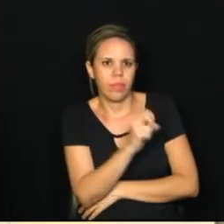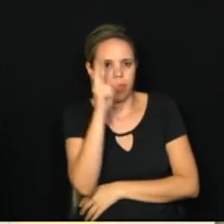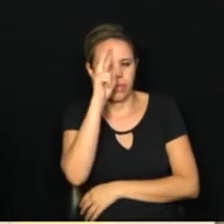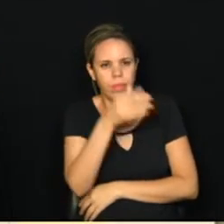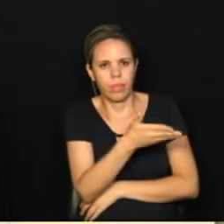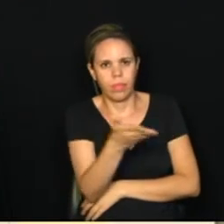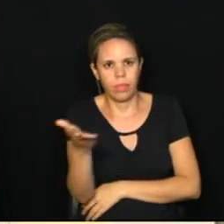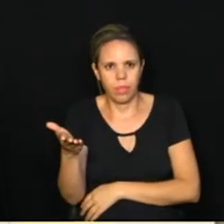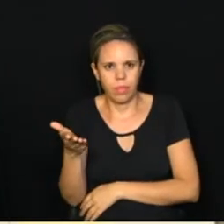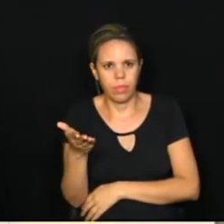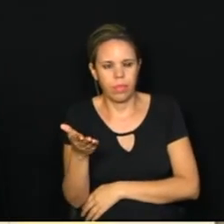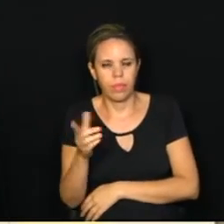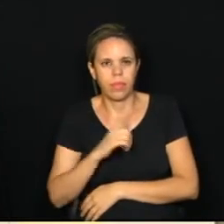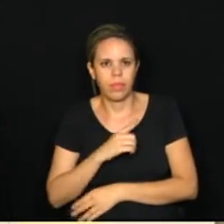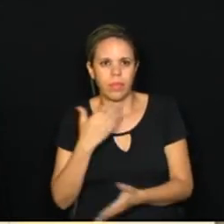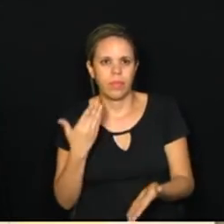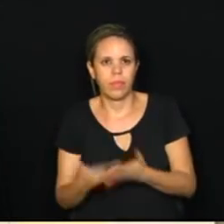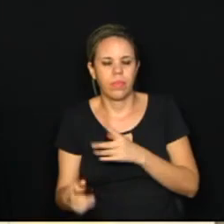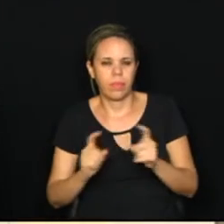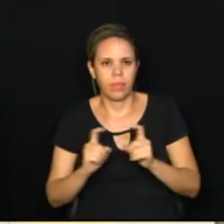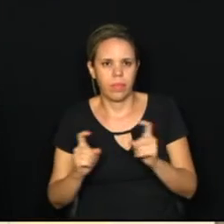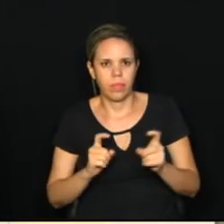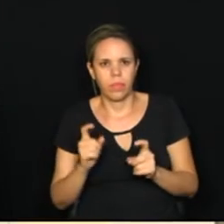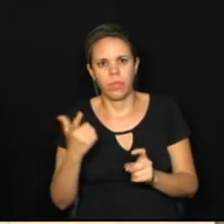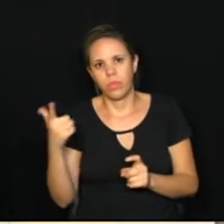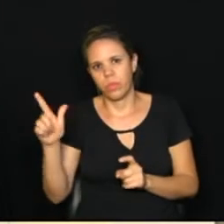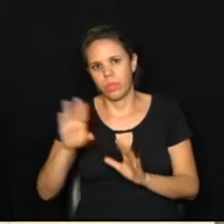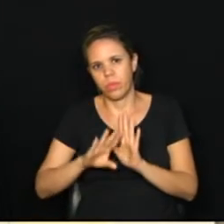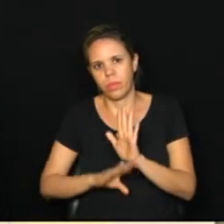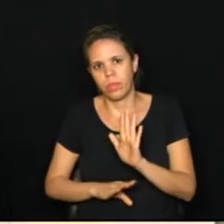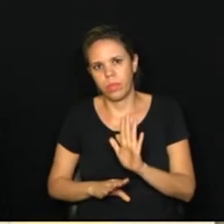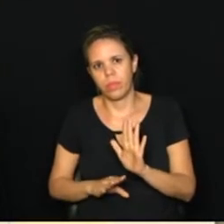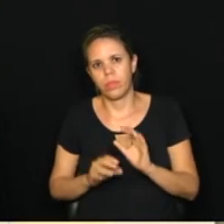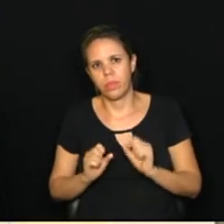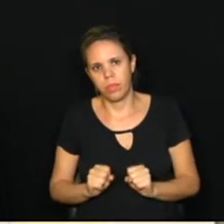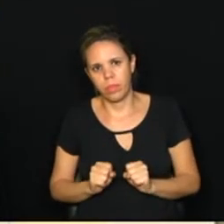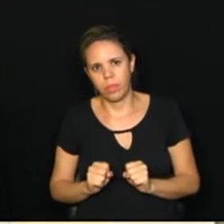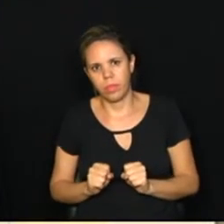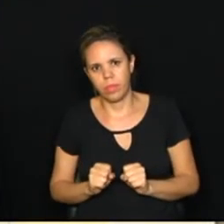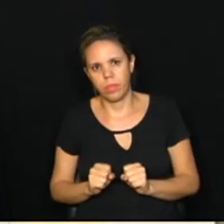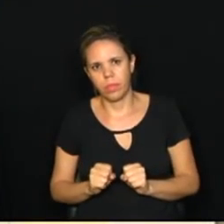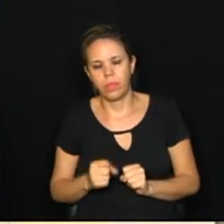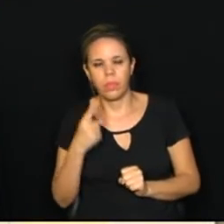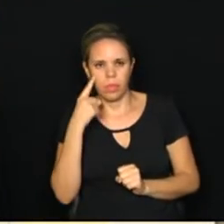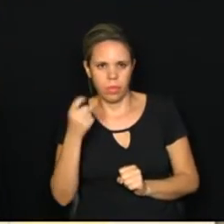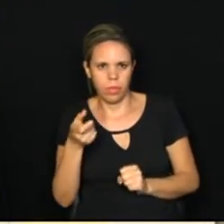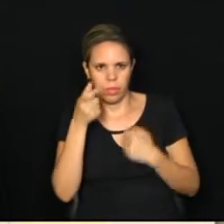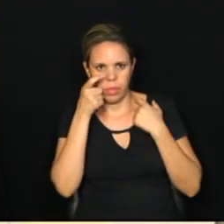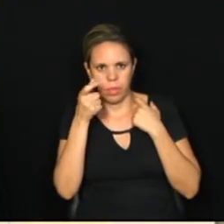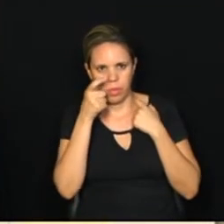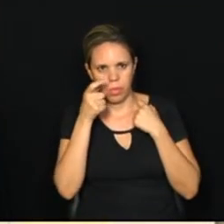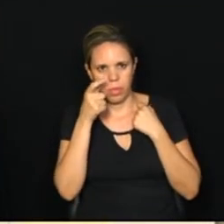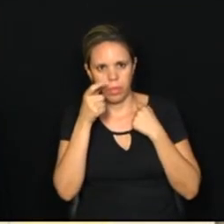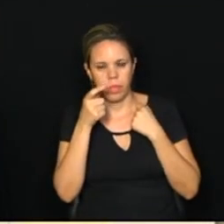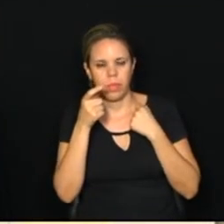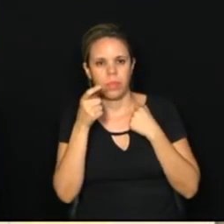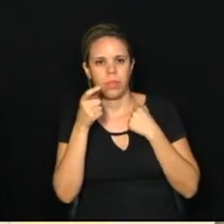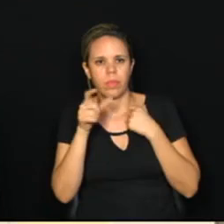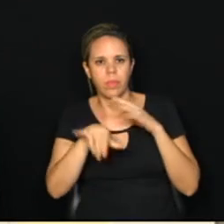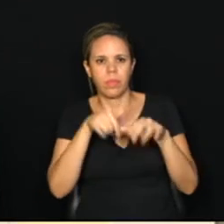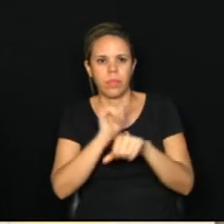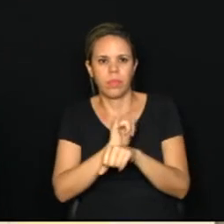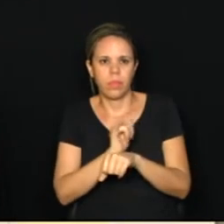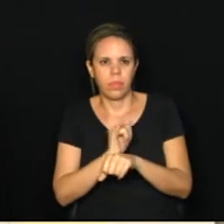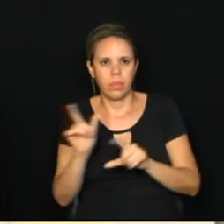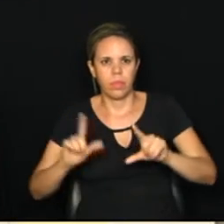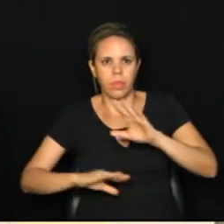você que, caso tenha perdido esta reunião ou outras programações das quais você tenha interesse, é só acessar o nosso canal no YouTube,